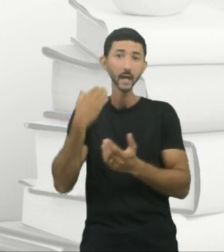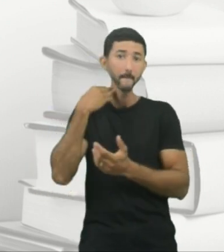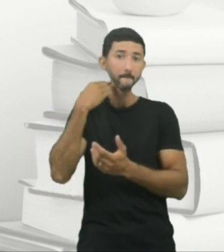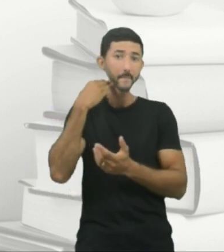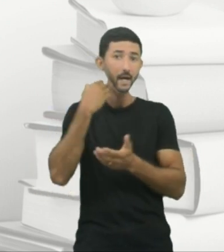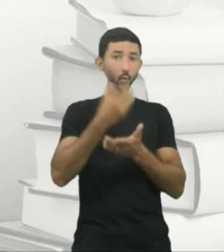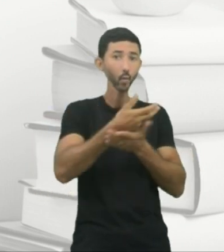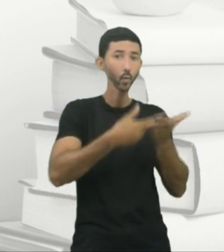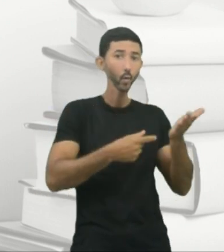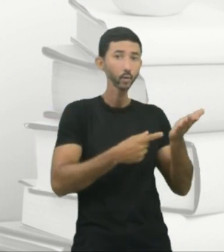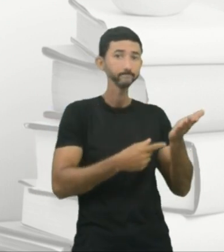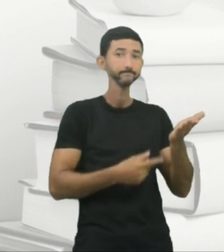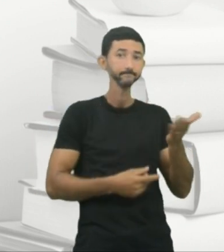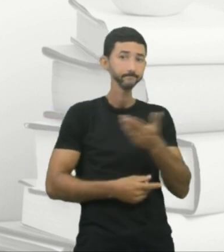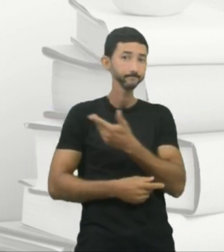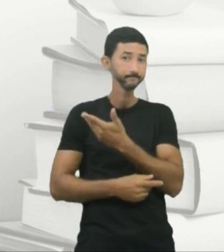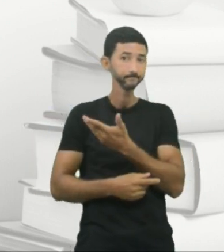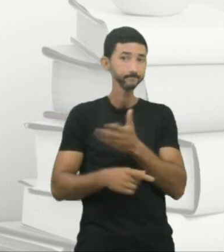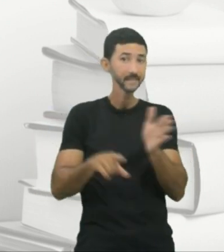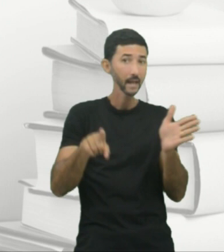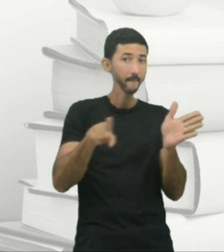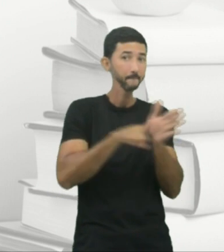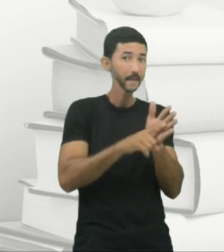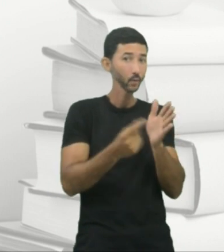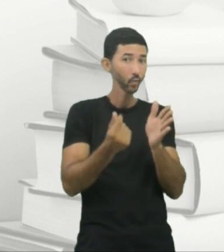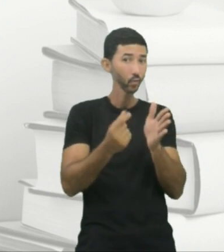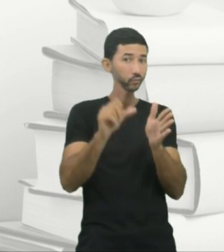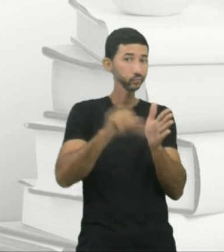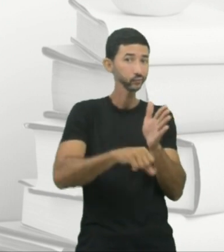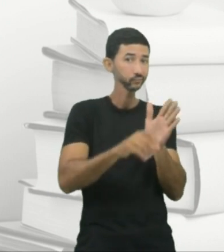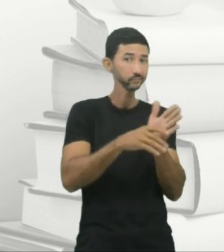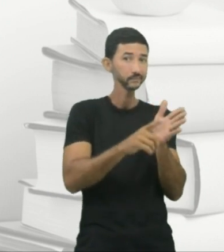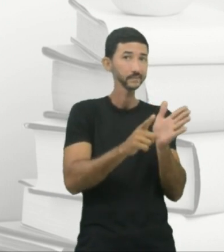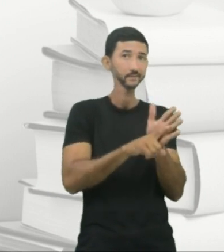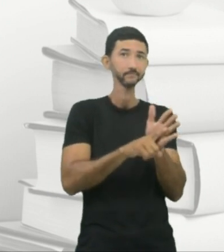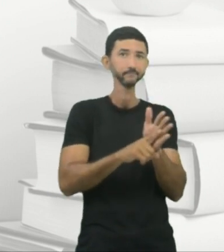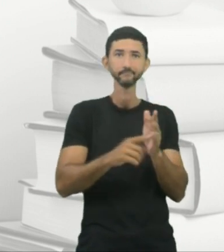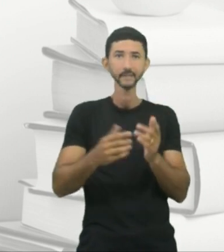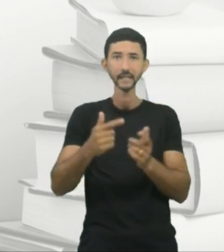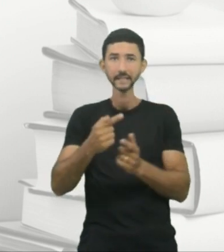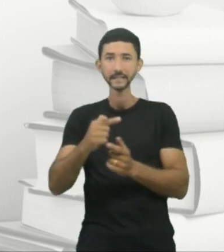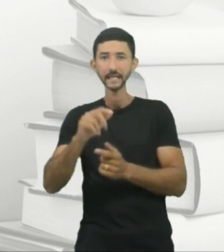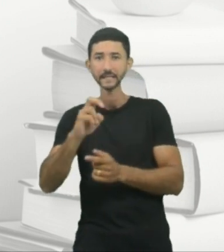que eu trouxe de exemplo tem um saldo negativo que não é mais de R$